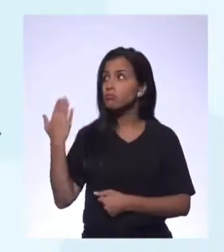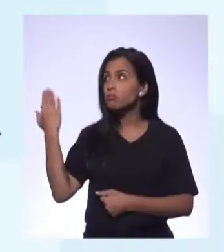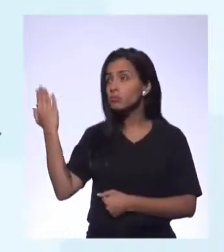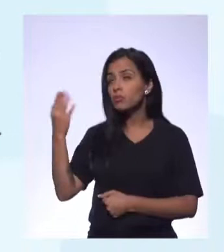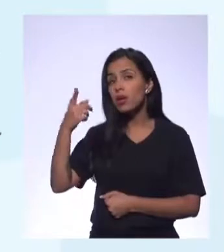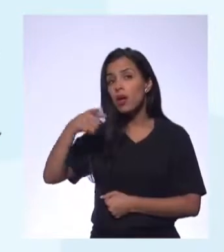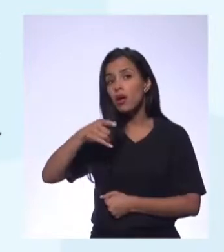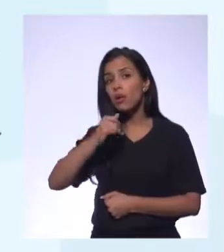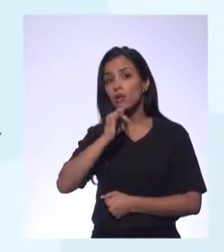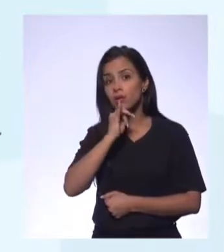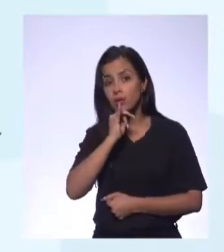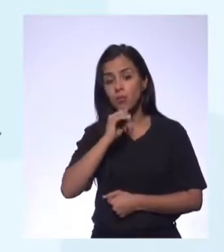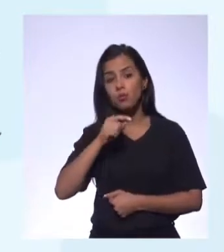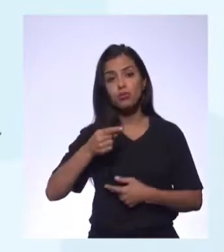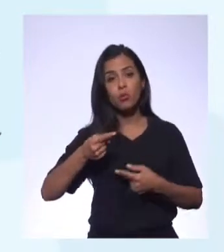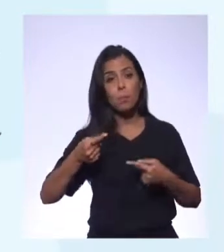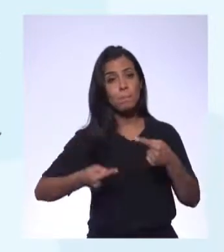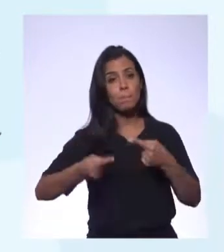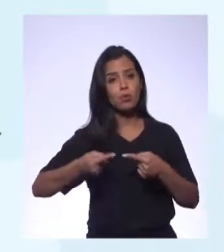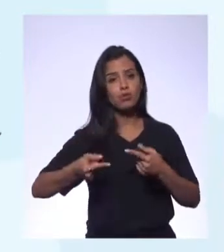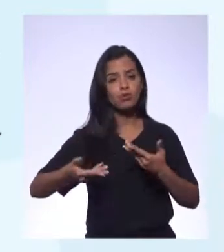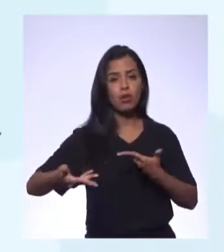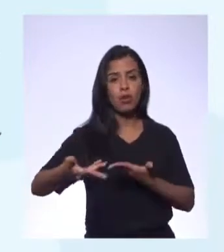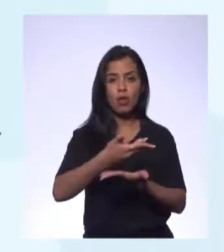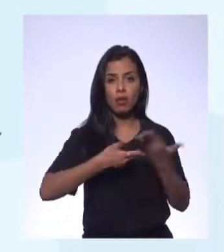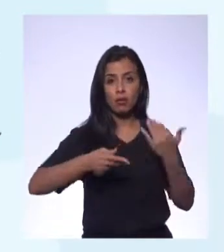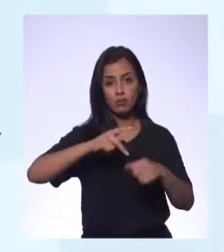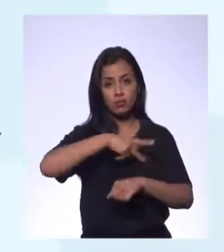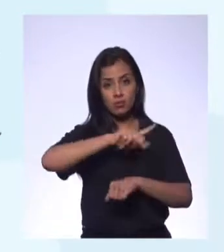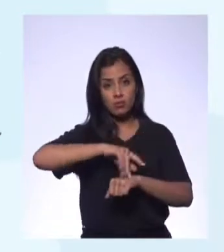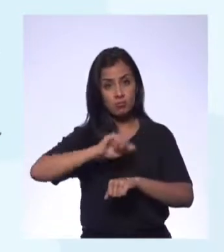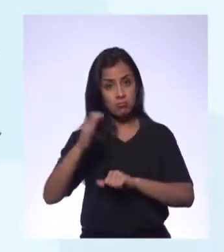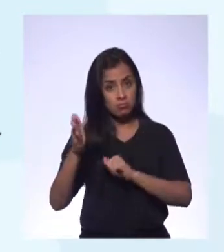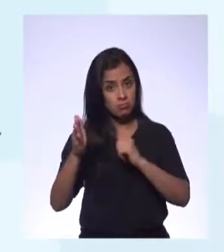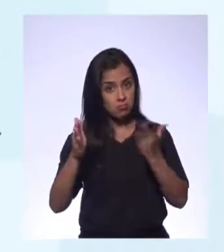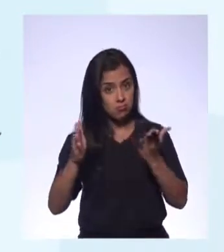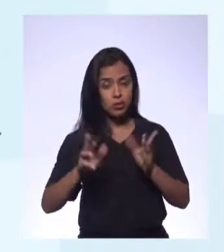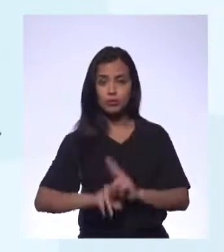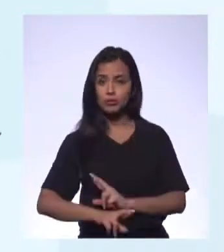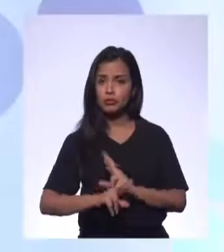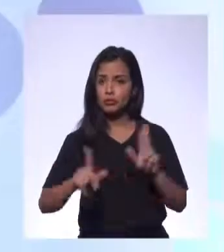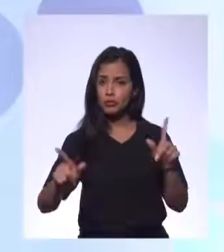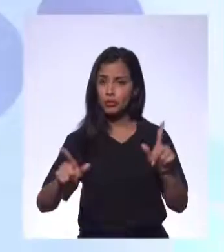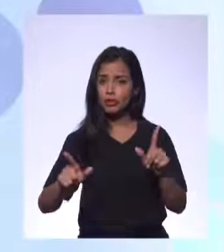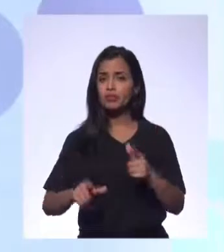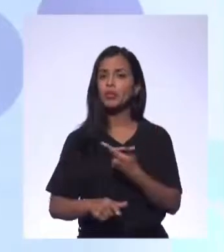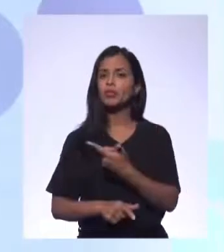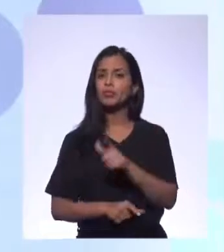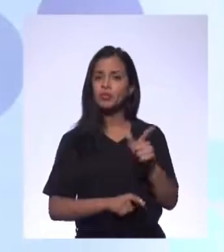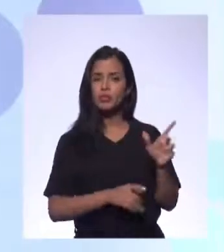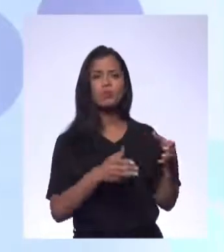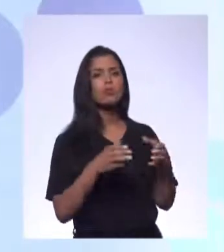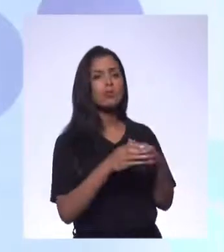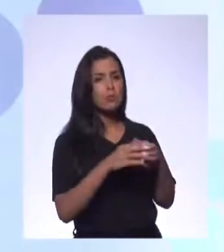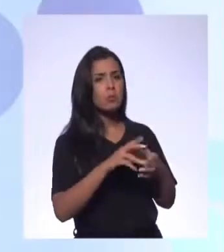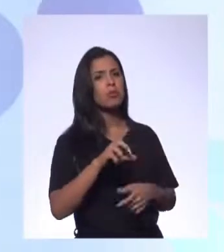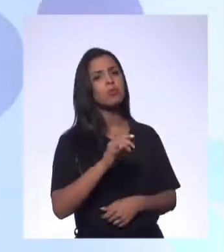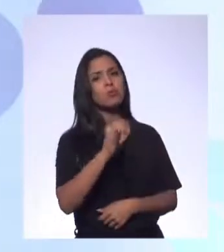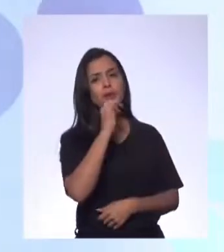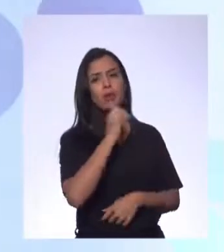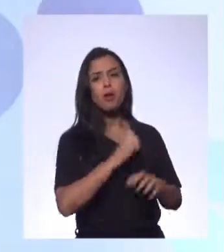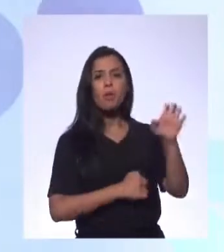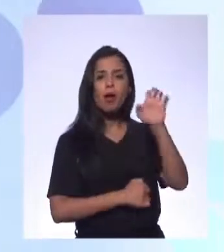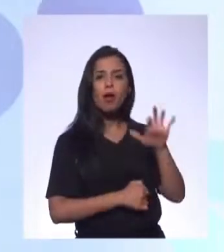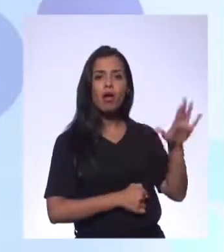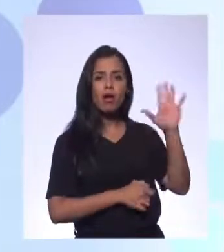de política, de relação internacional, muito diferente de alguns outros grupos que nós conhecemos, como a própria União